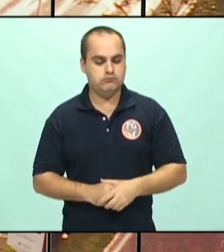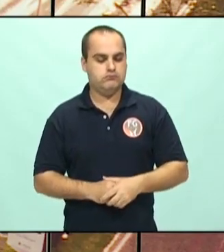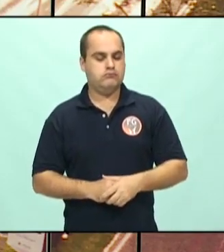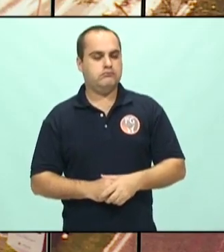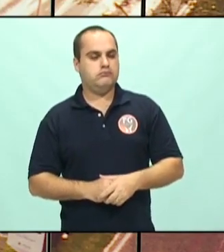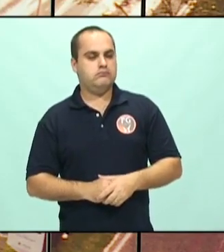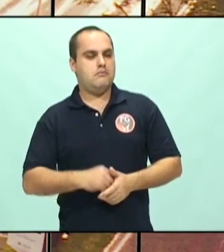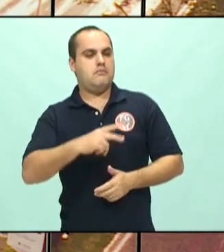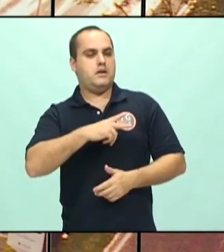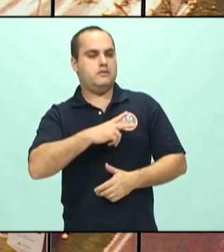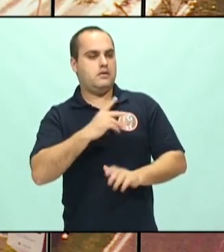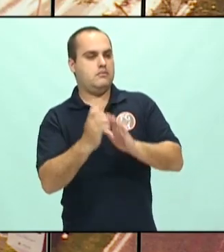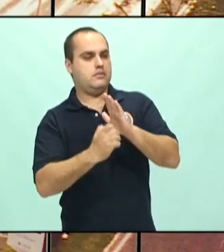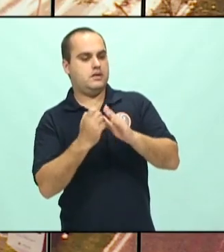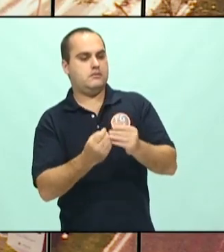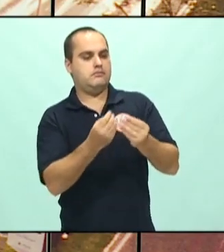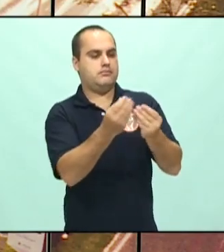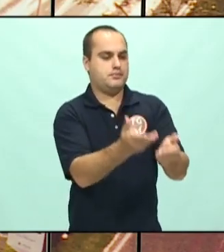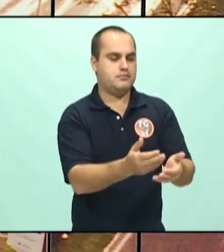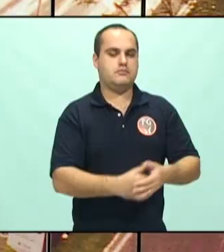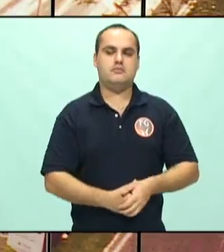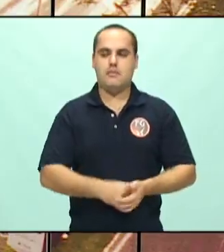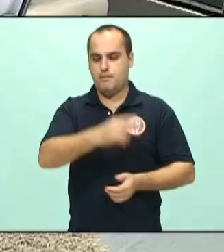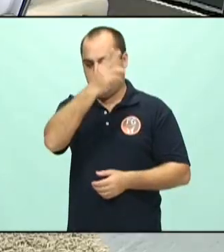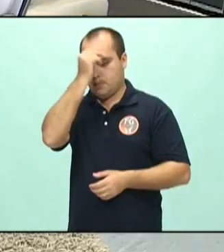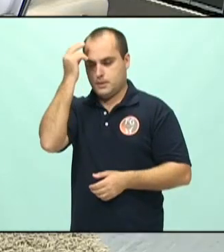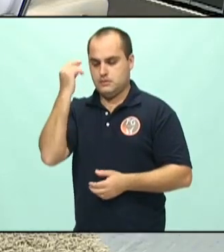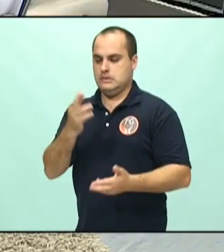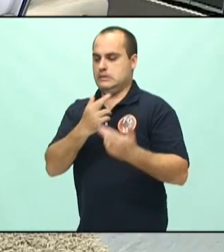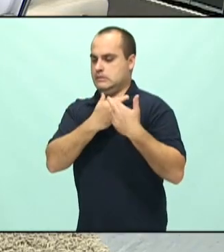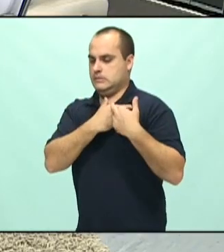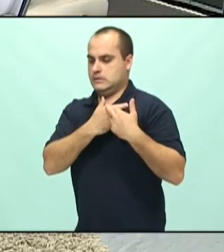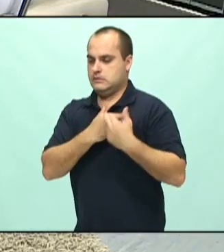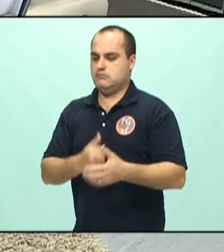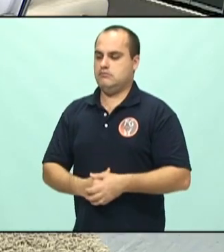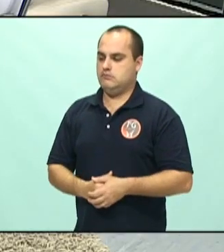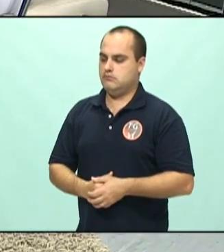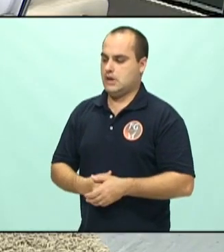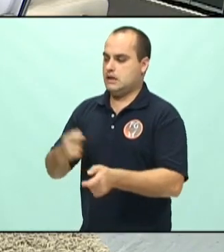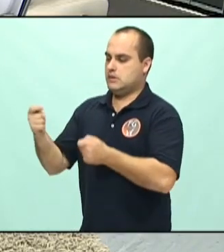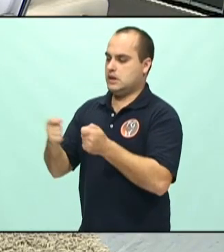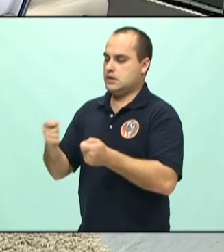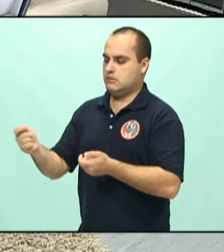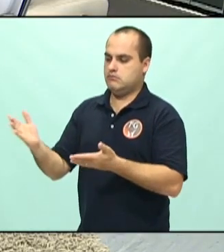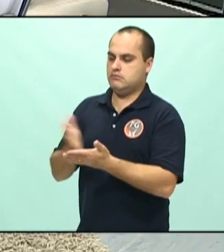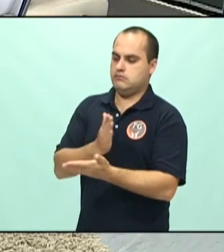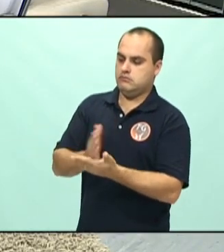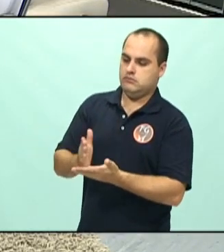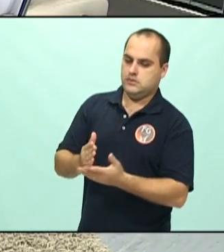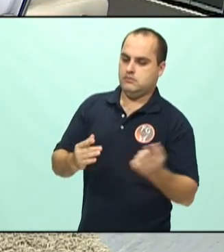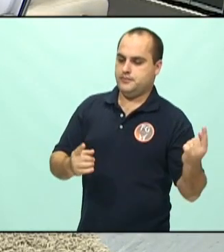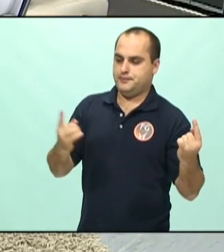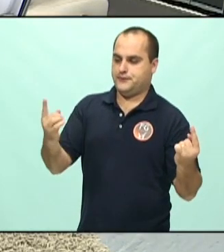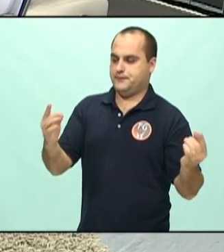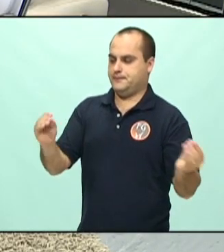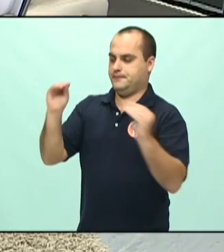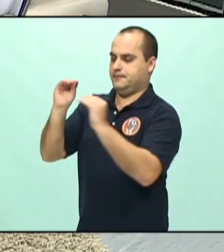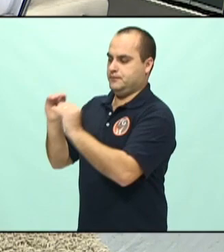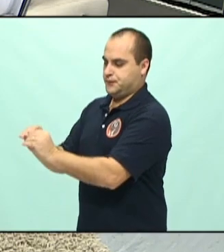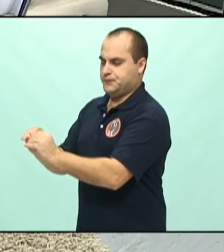faz o tombamento e tal pelo poder público faz uma administração mista enfim e também sobre a